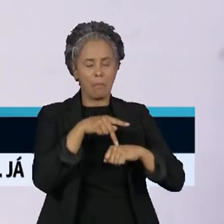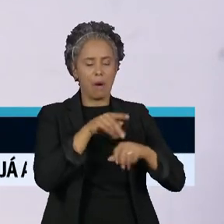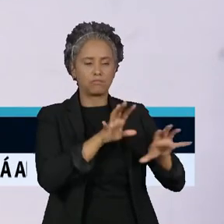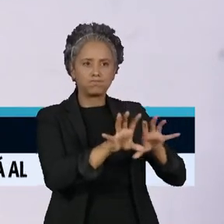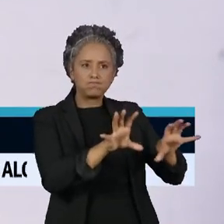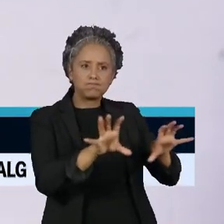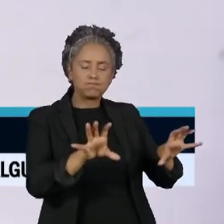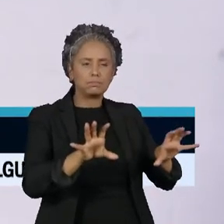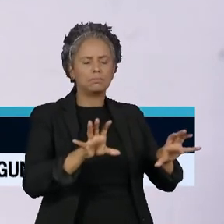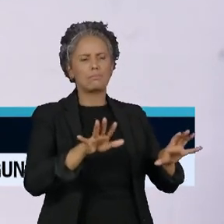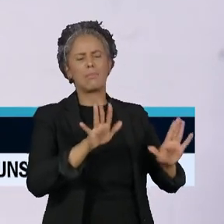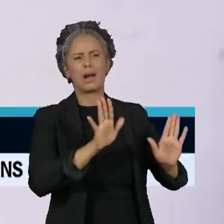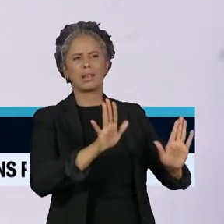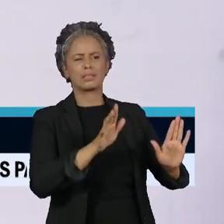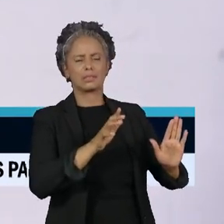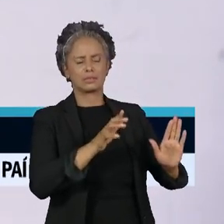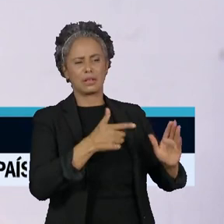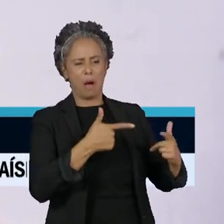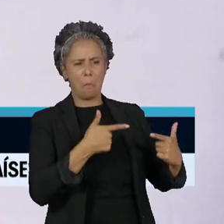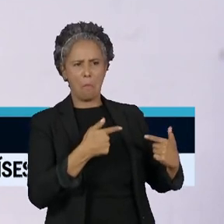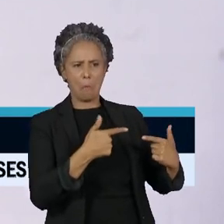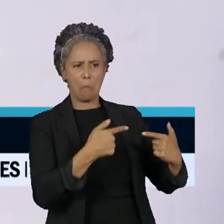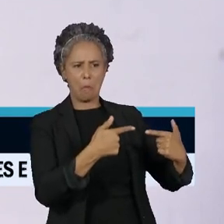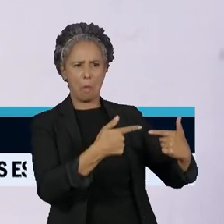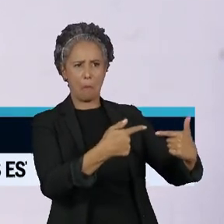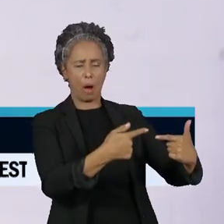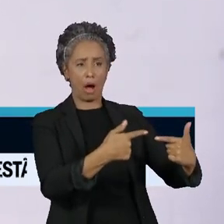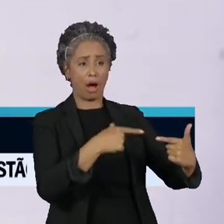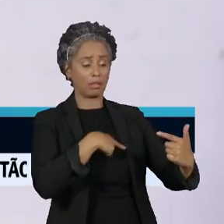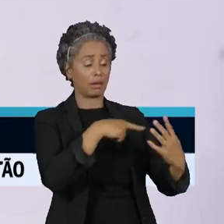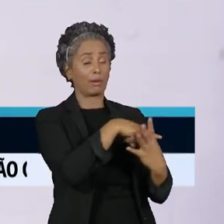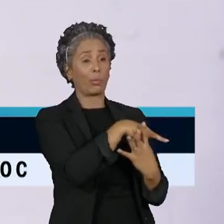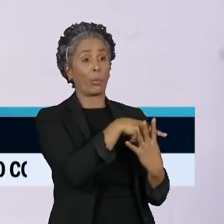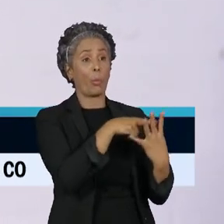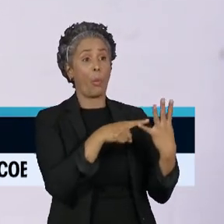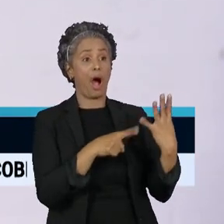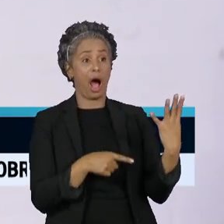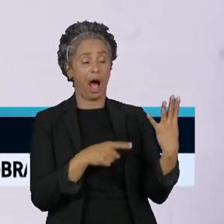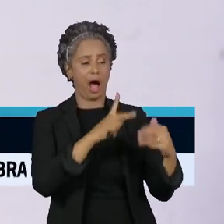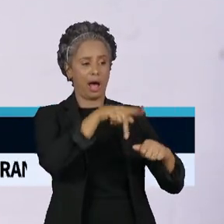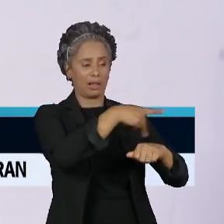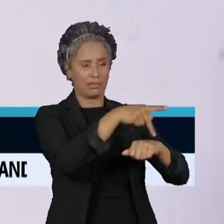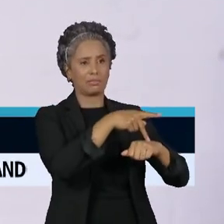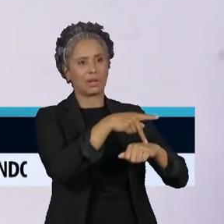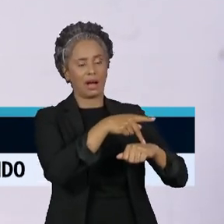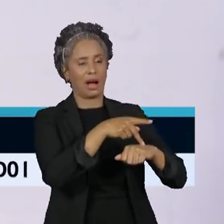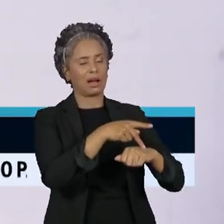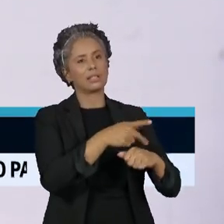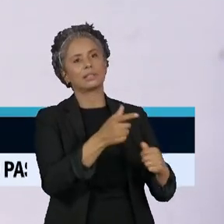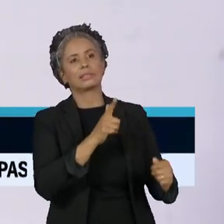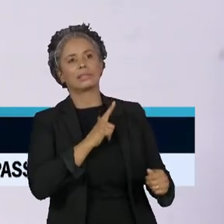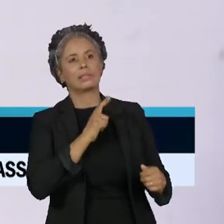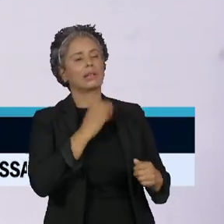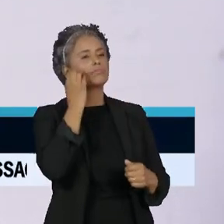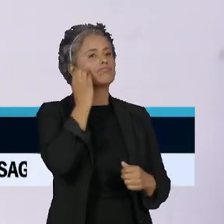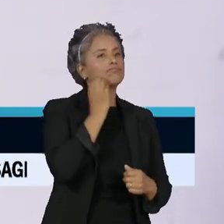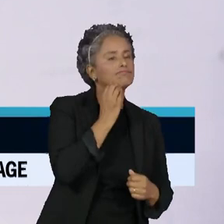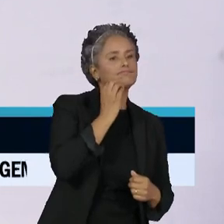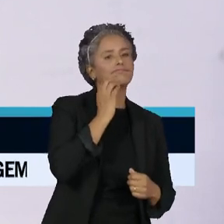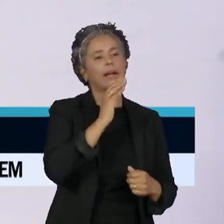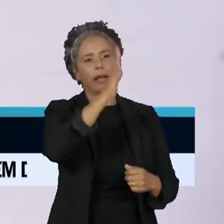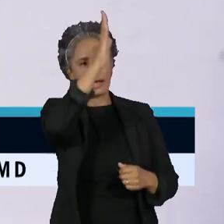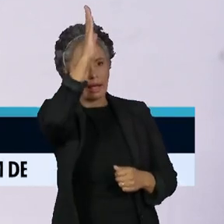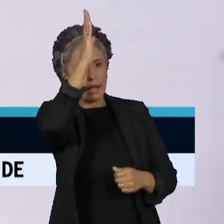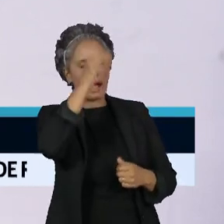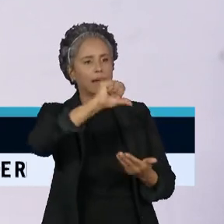de um conflito numa região onde 4 dos 10 maiores fornecedores de petróleo para o mundo estão ali, que é a Arábia Saudita, Iraque, Irã